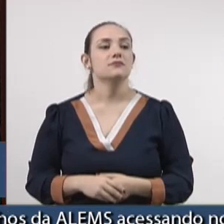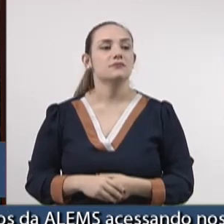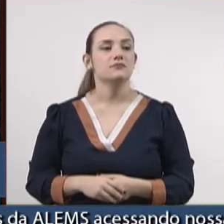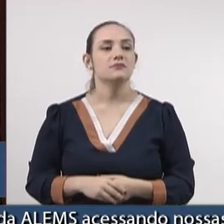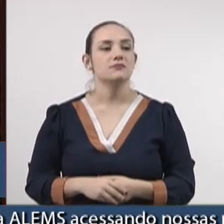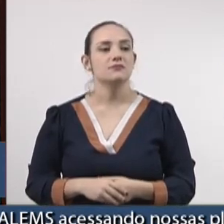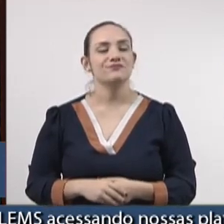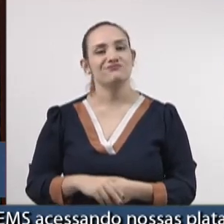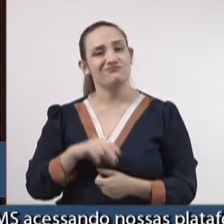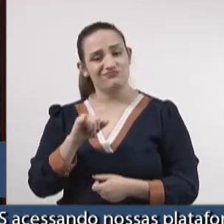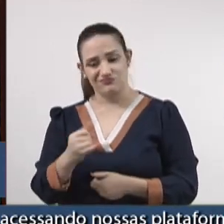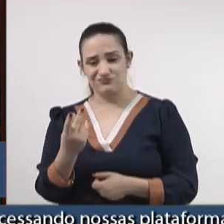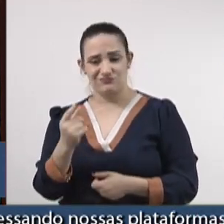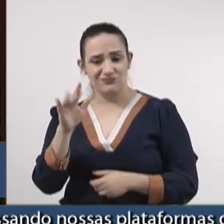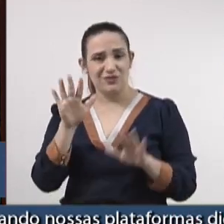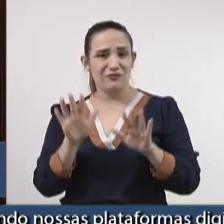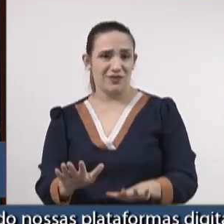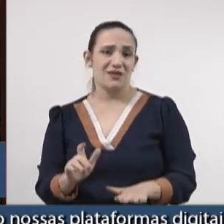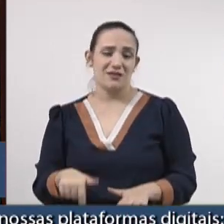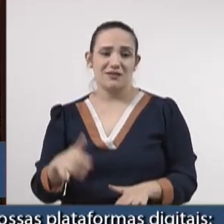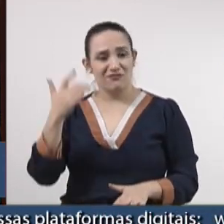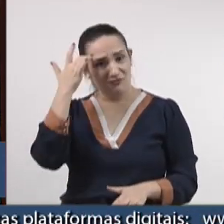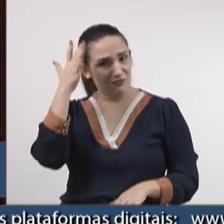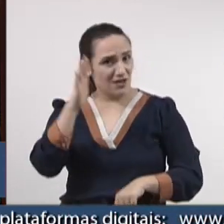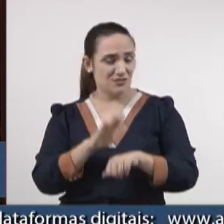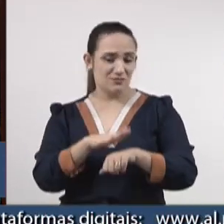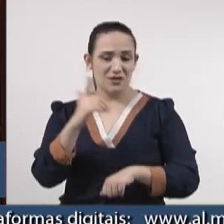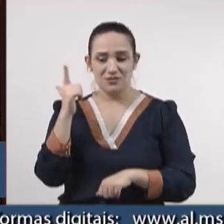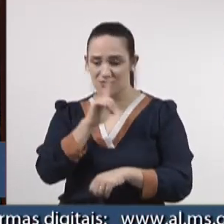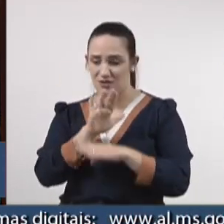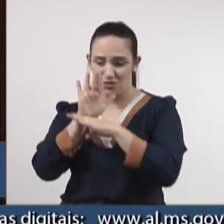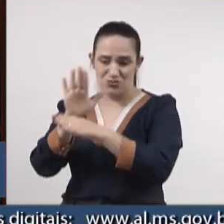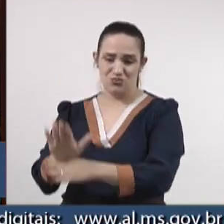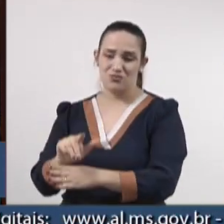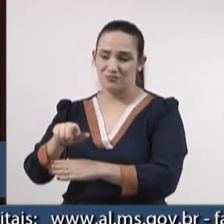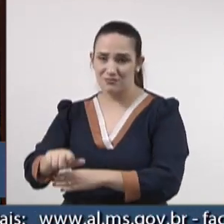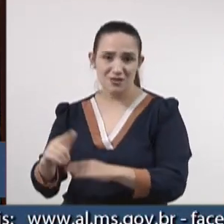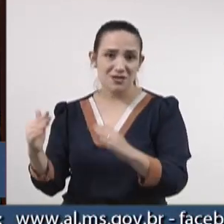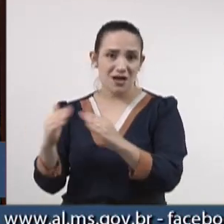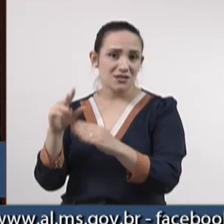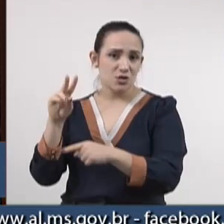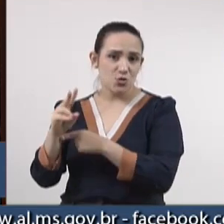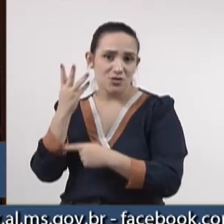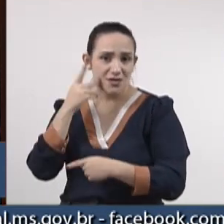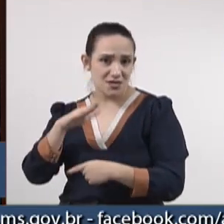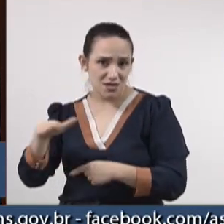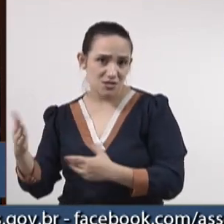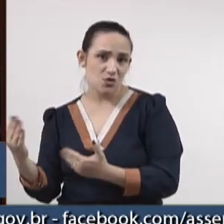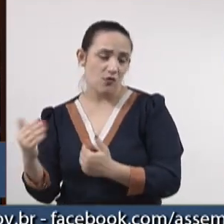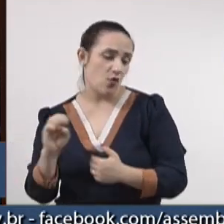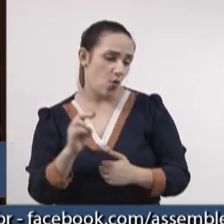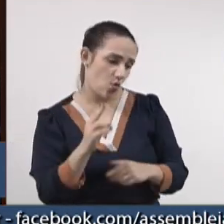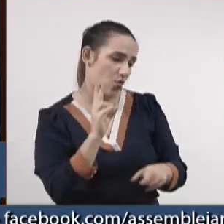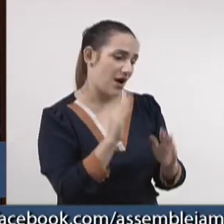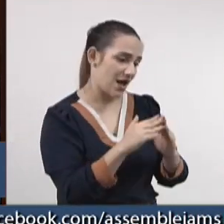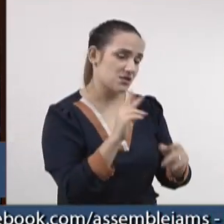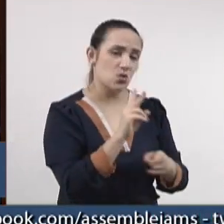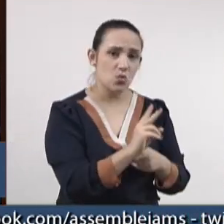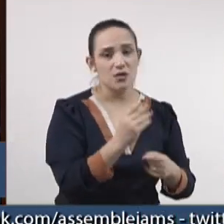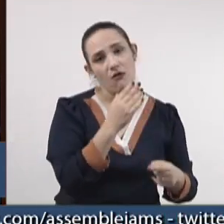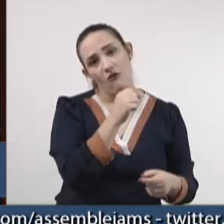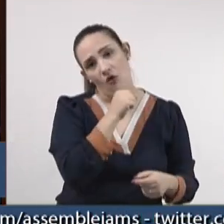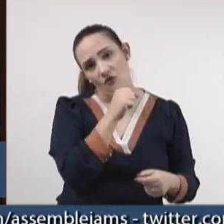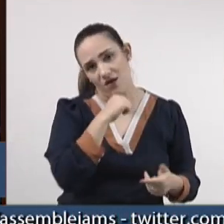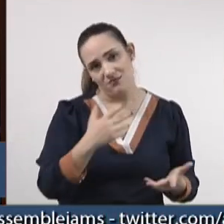aqui facilitaria também a vida dessas entidades facilitando a vida dessas entidades os senhores